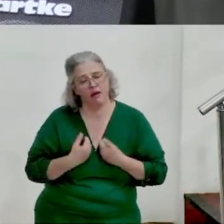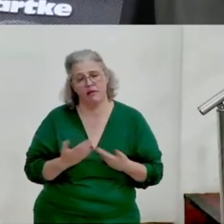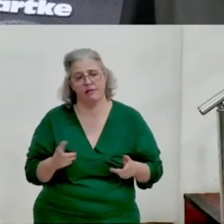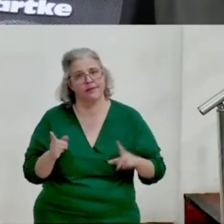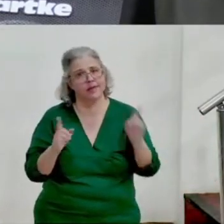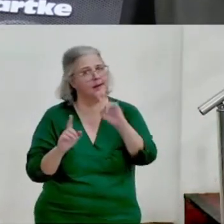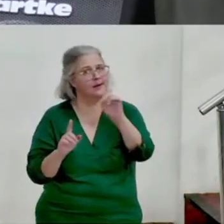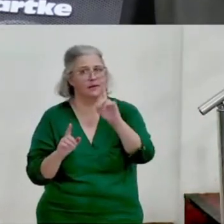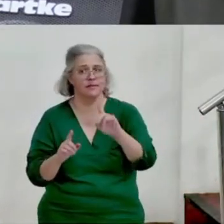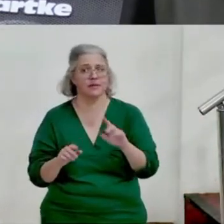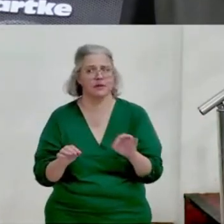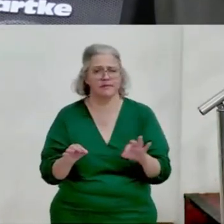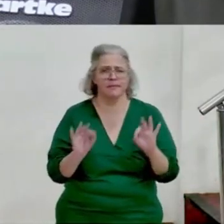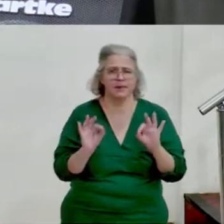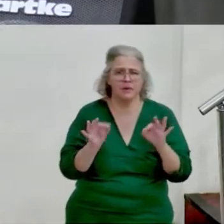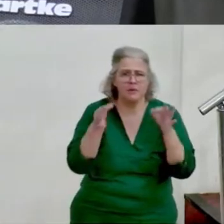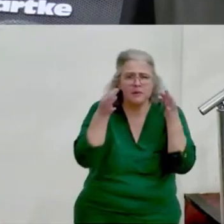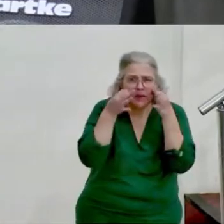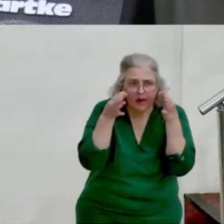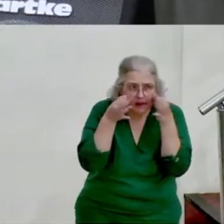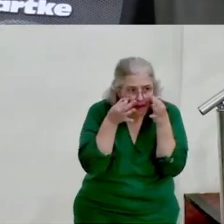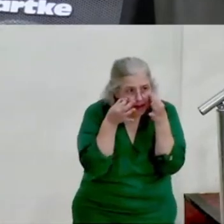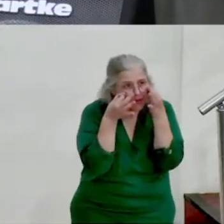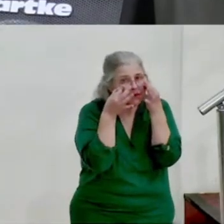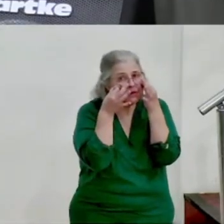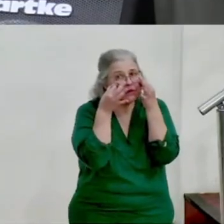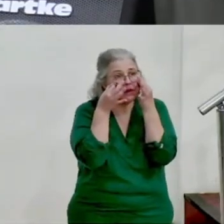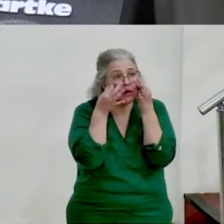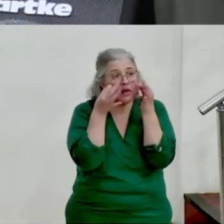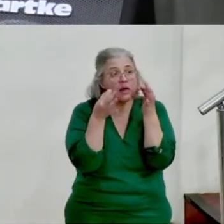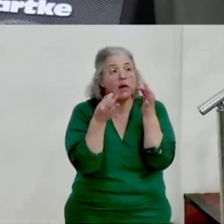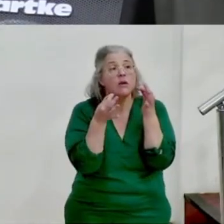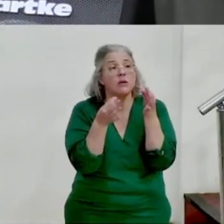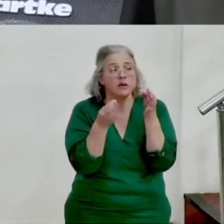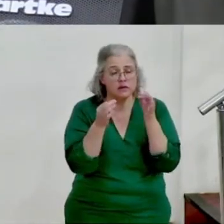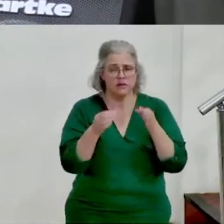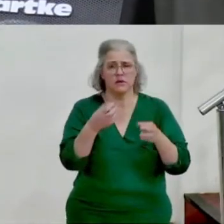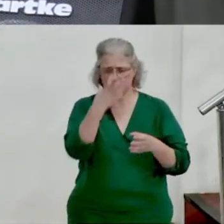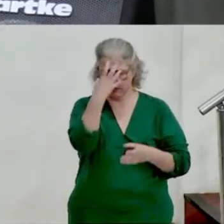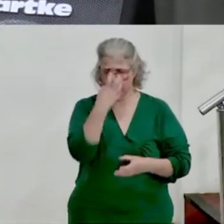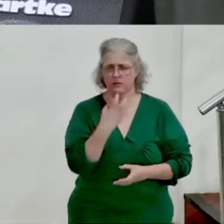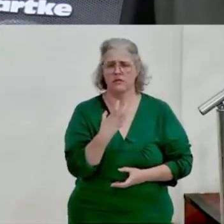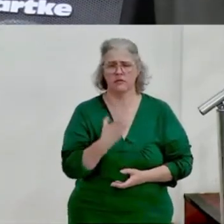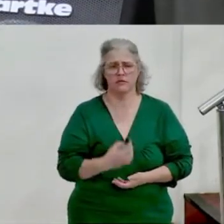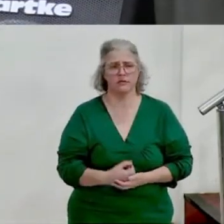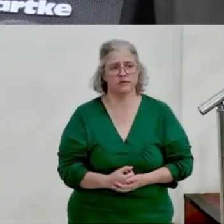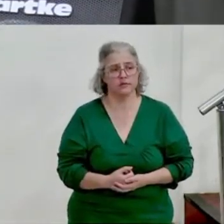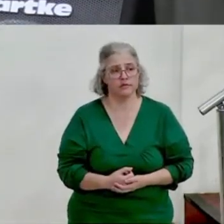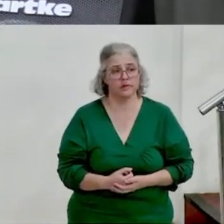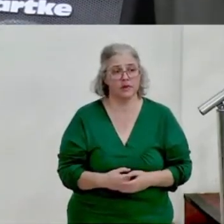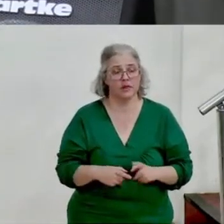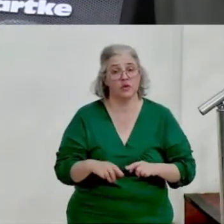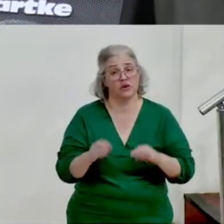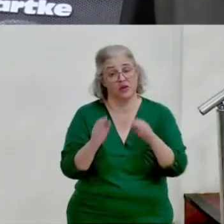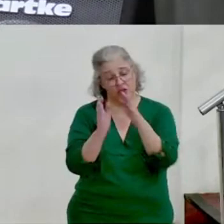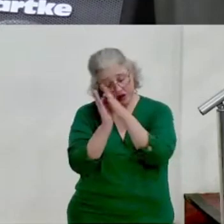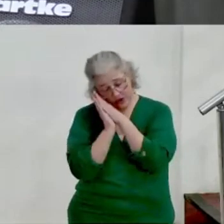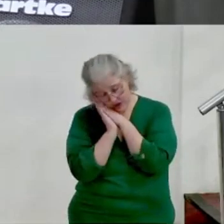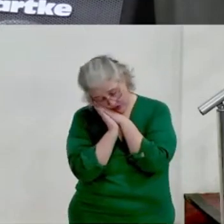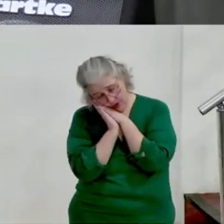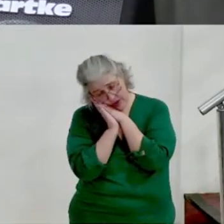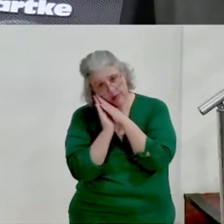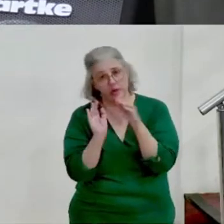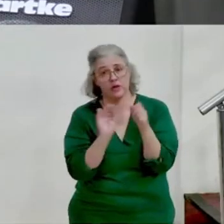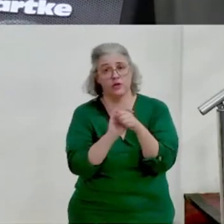contrário, vigiemos e sejamos sóbrios. Ora, os que dormem, é de noite